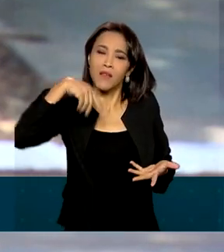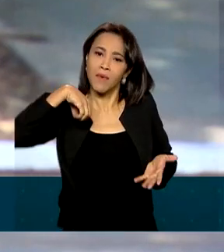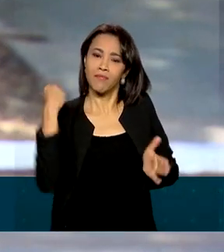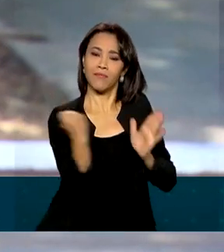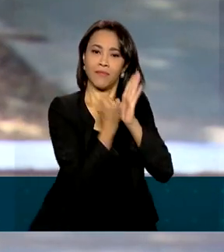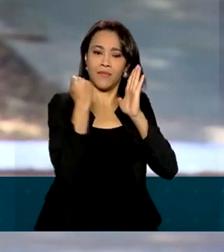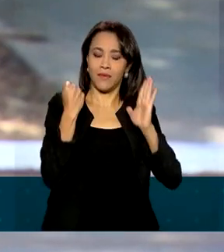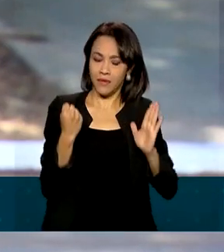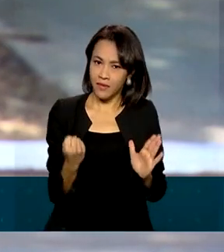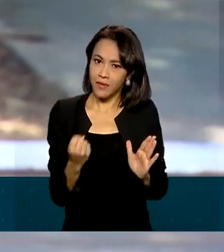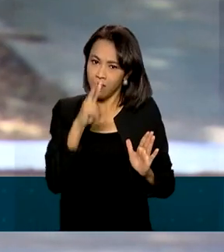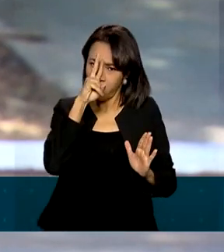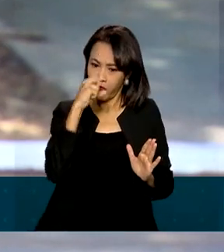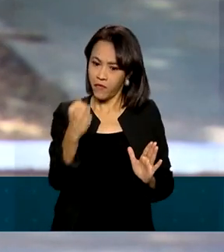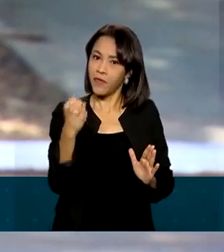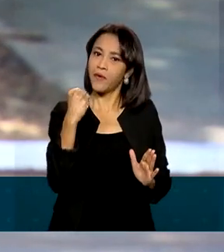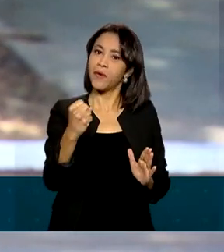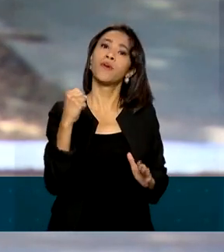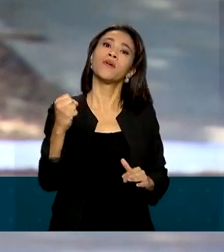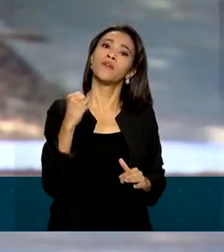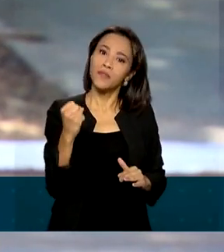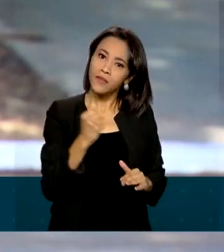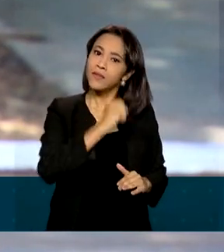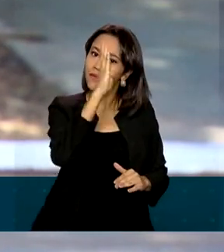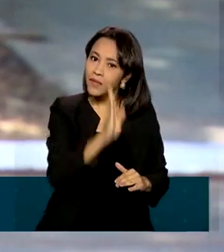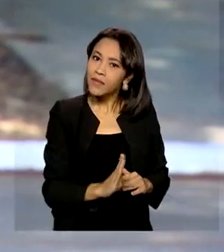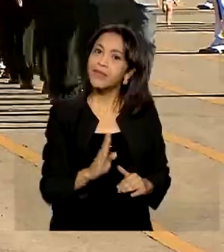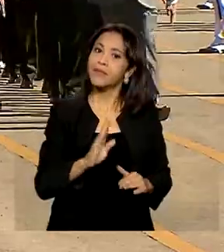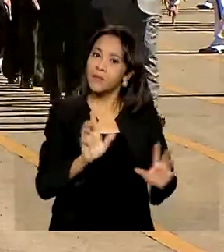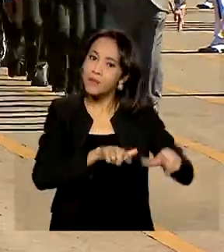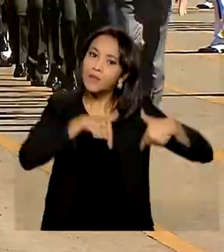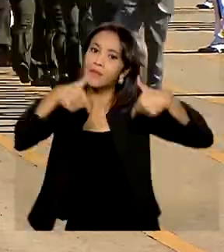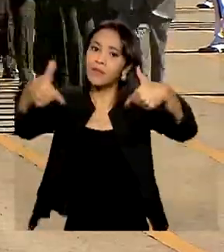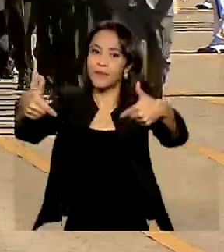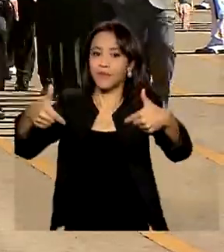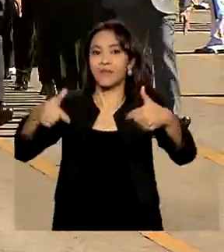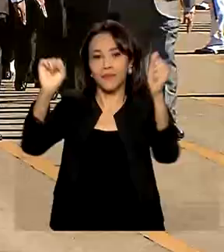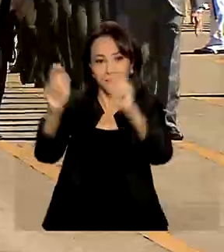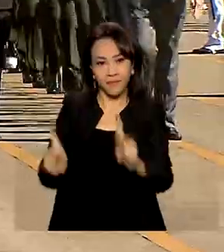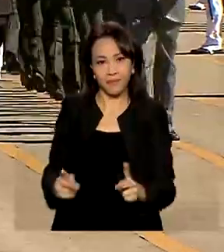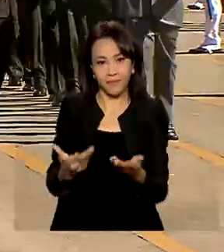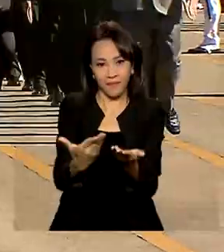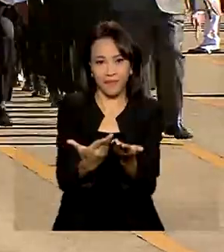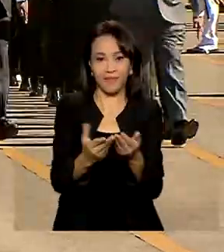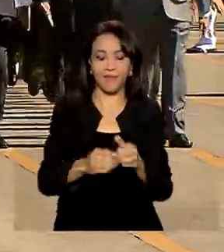uma marca muito forte Nossa em operações de paz e